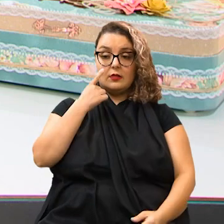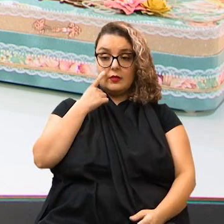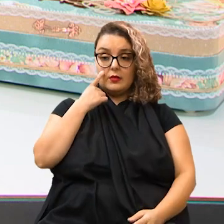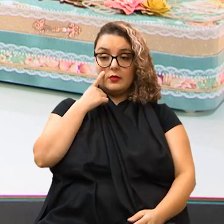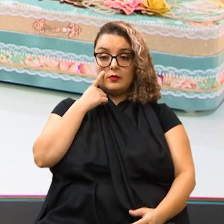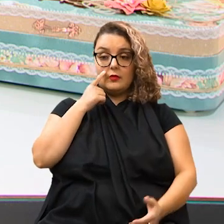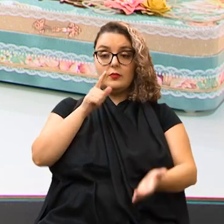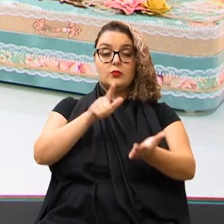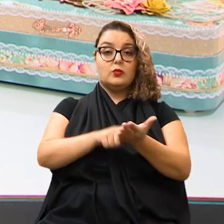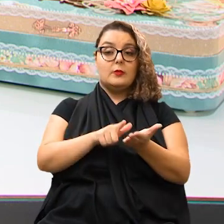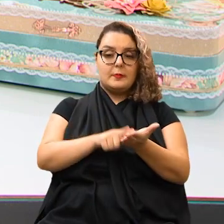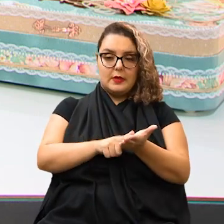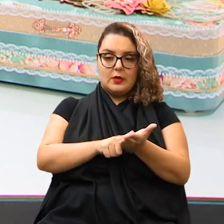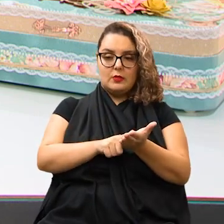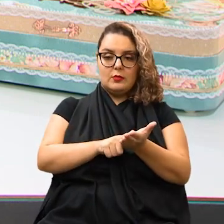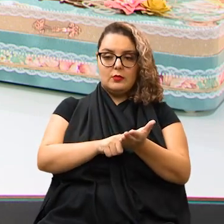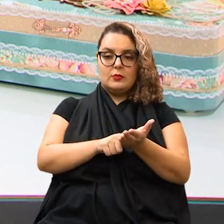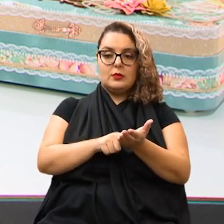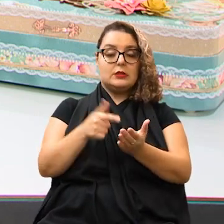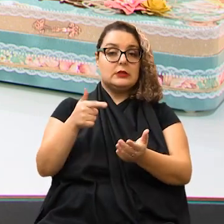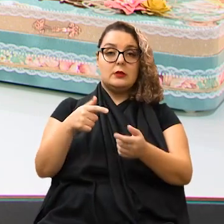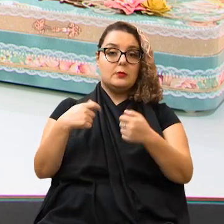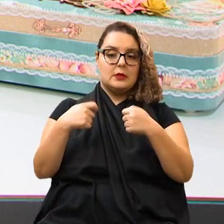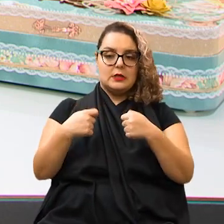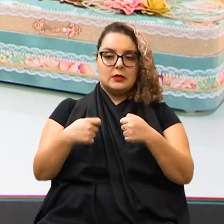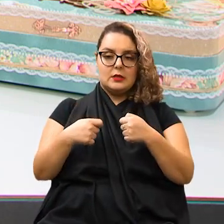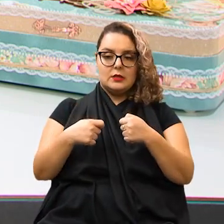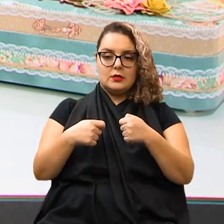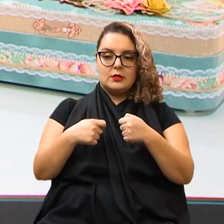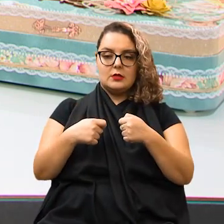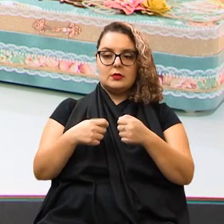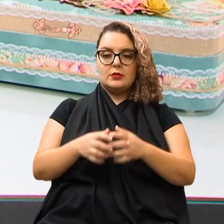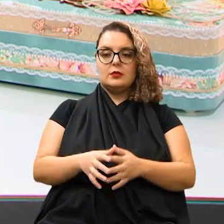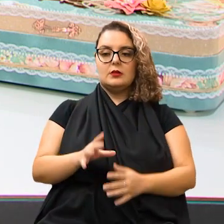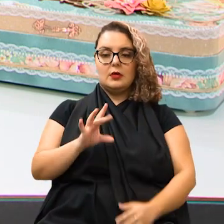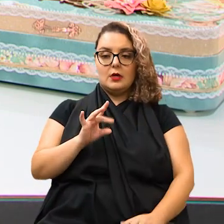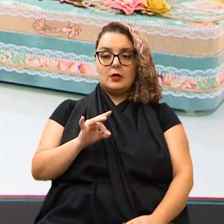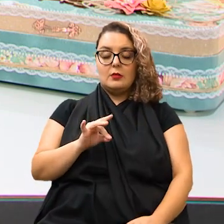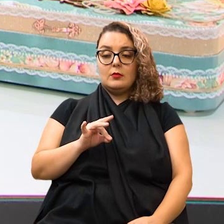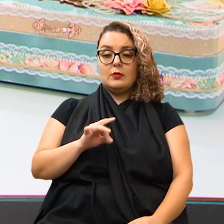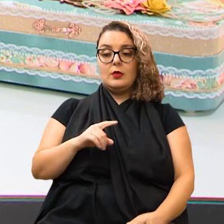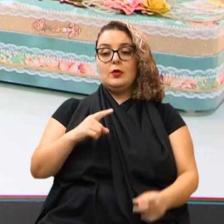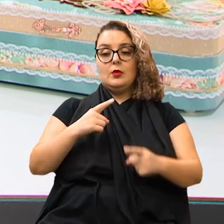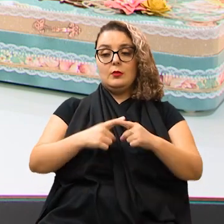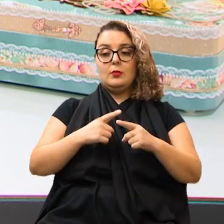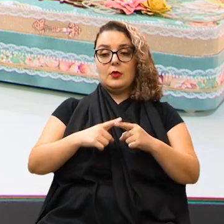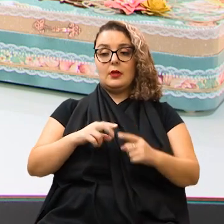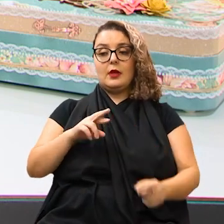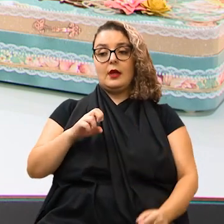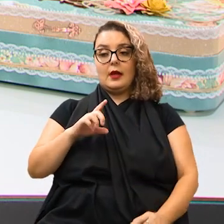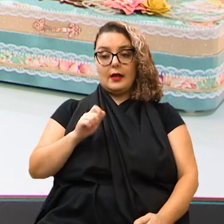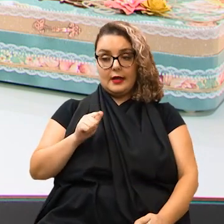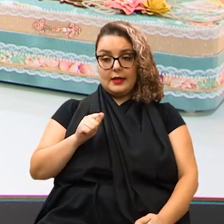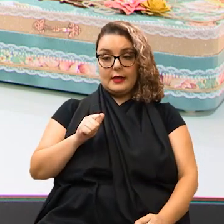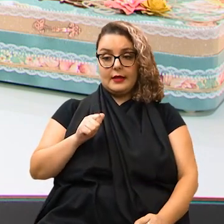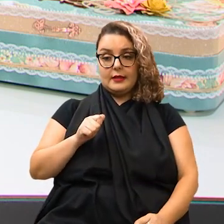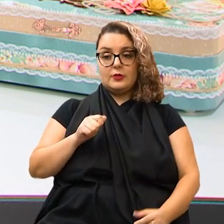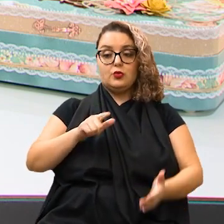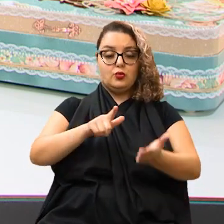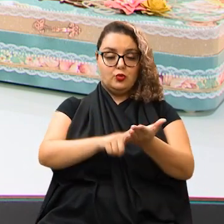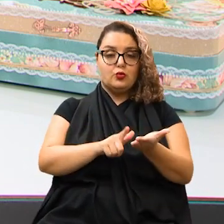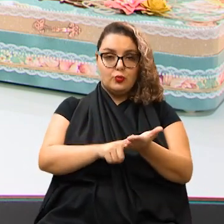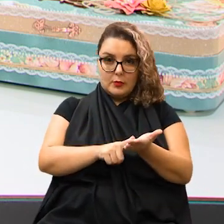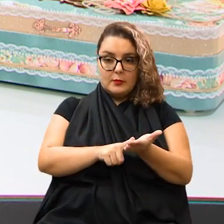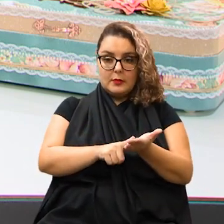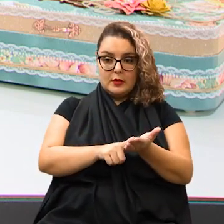eu vou colar em cima do papel. Então aqui não tem necessidade de você colocar a cola, porque a rendinha, a pérola em cima do papel,